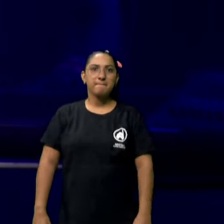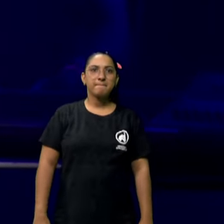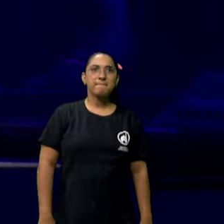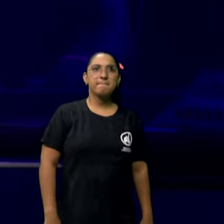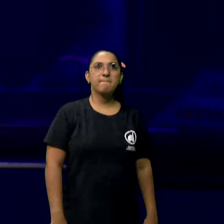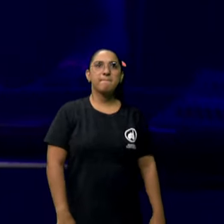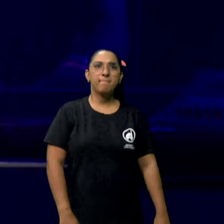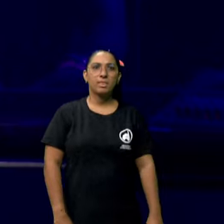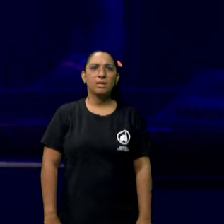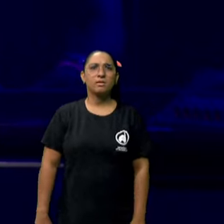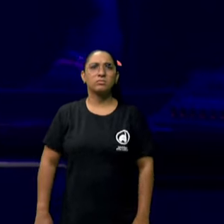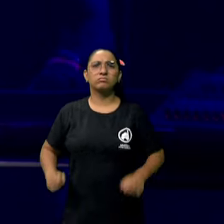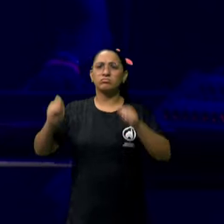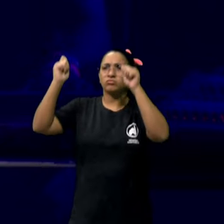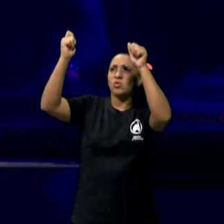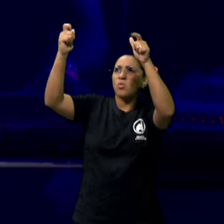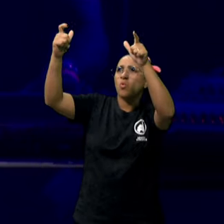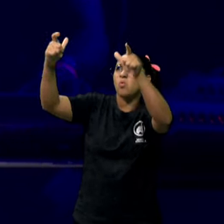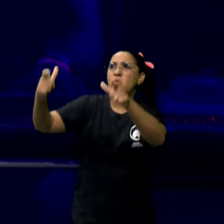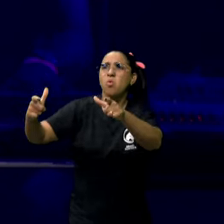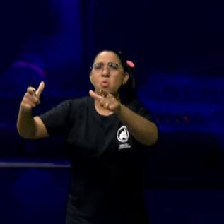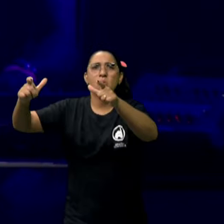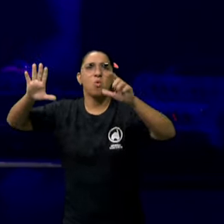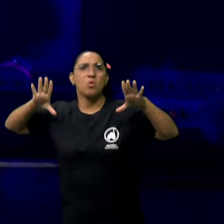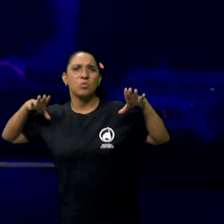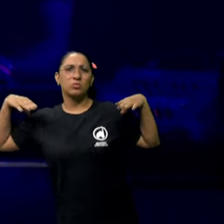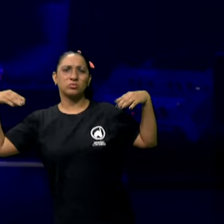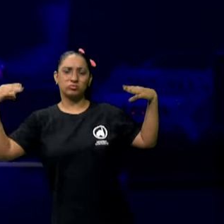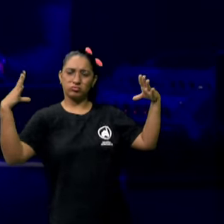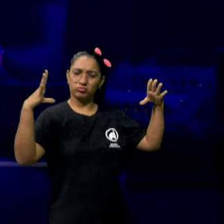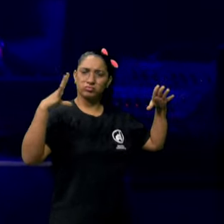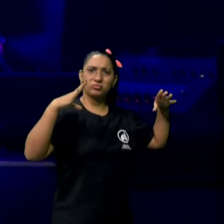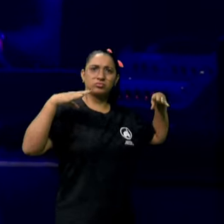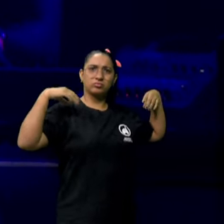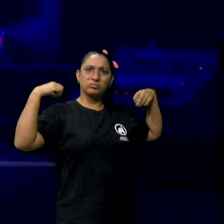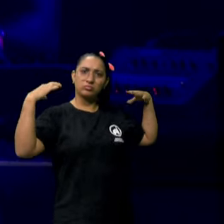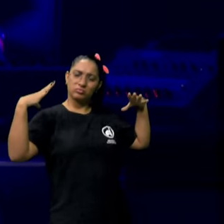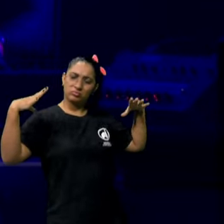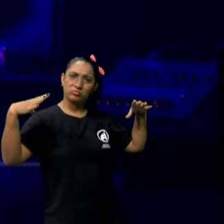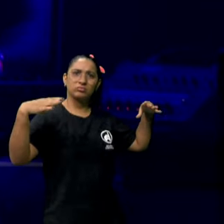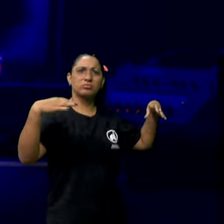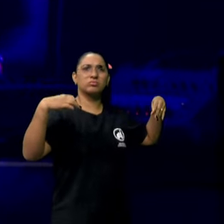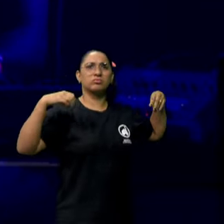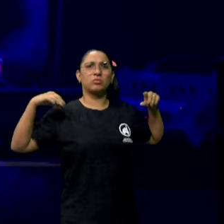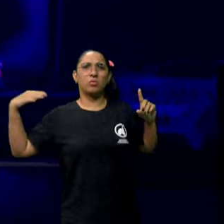esse lugar em um posto